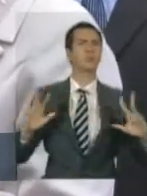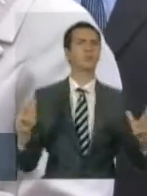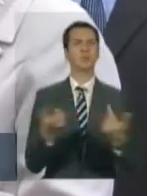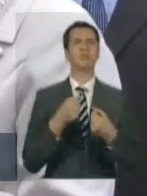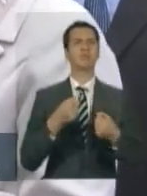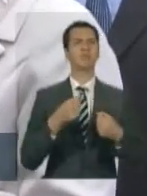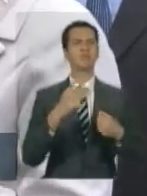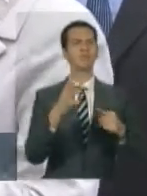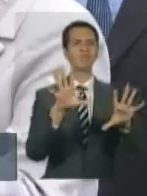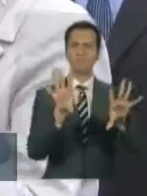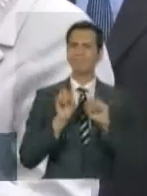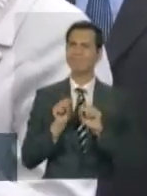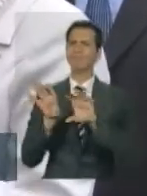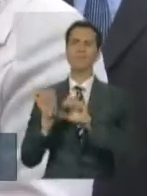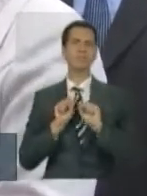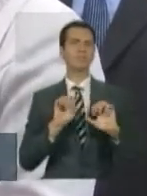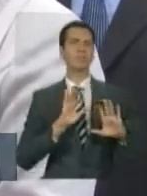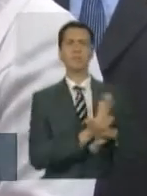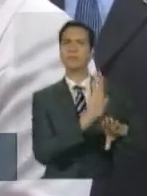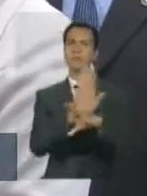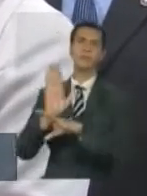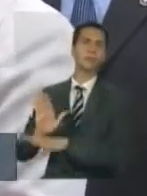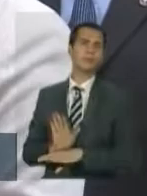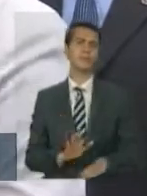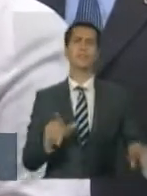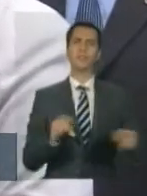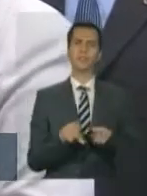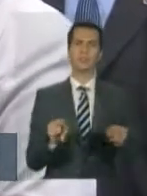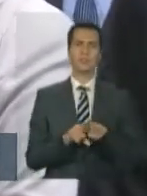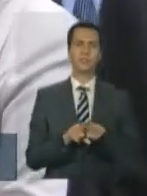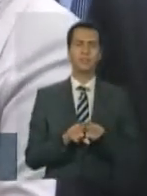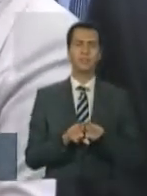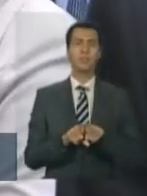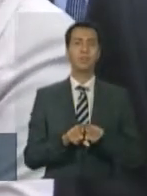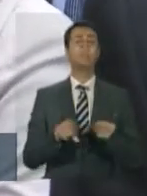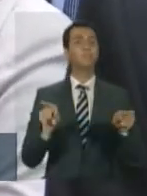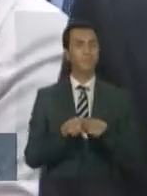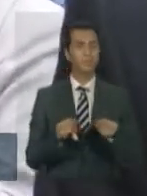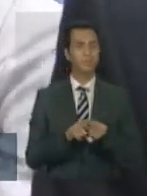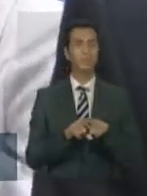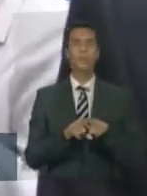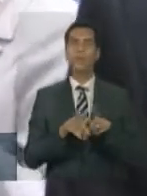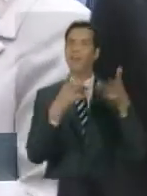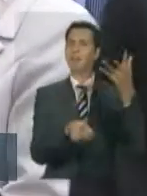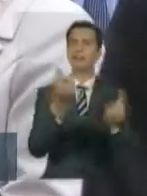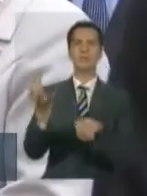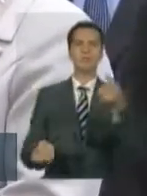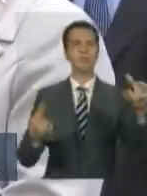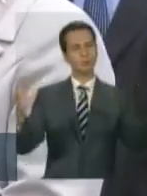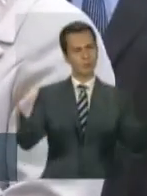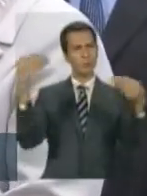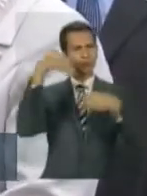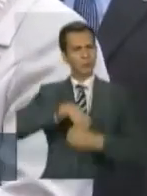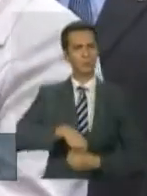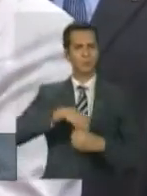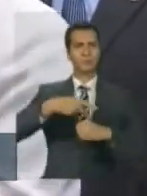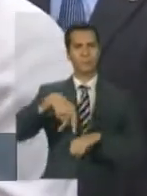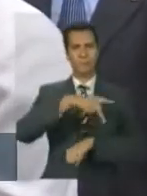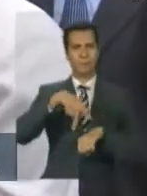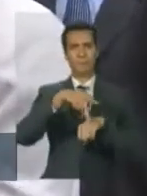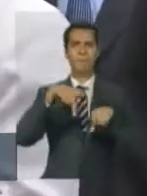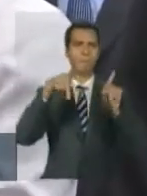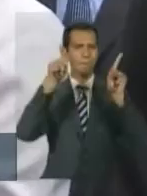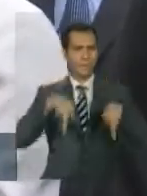dar apoio e transformar em nacional todas, vamos dizer,